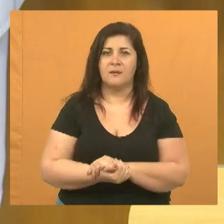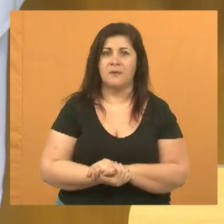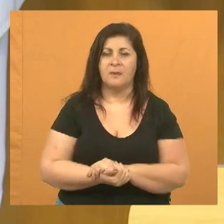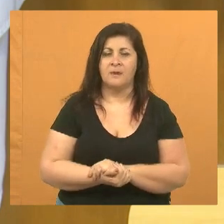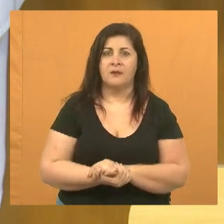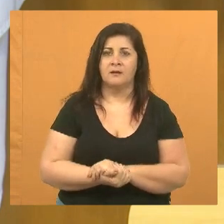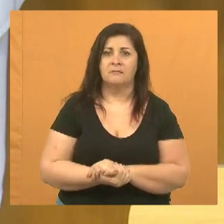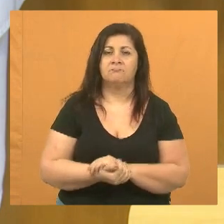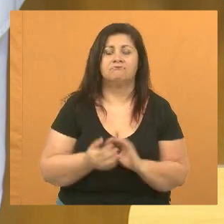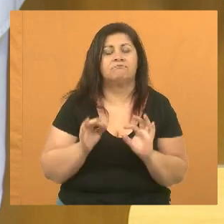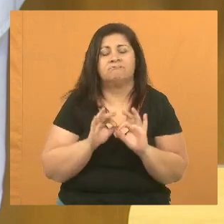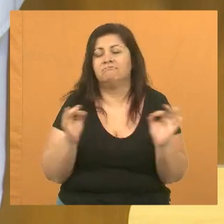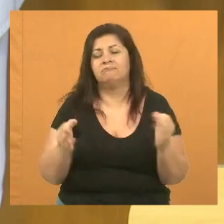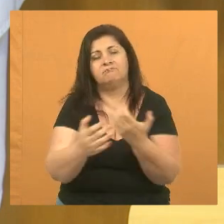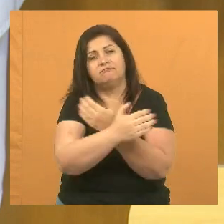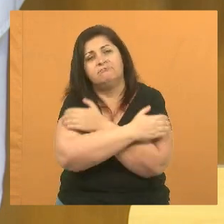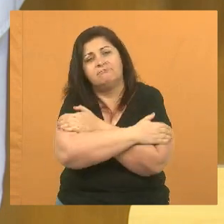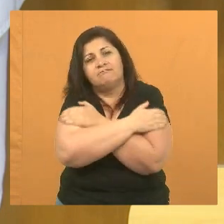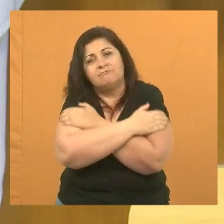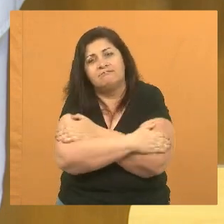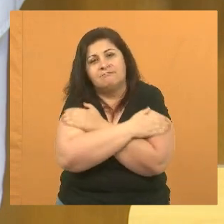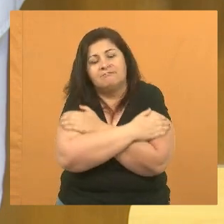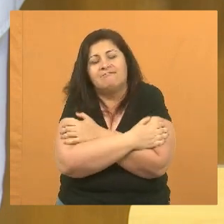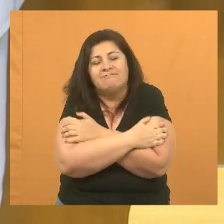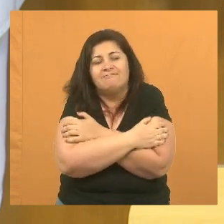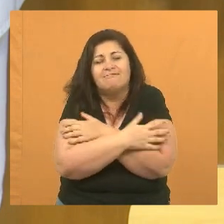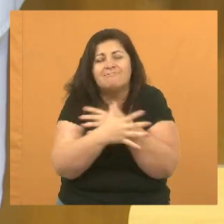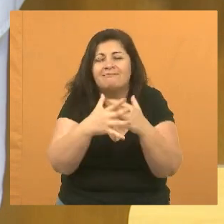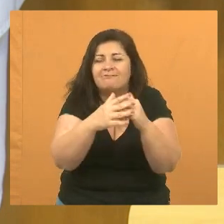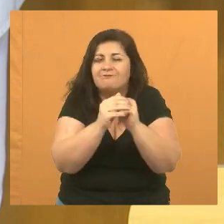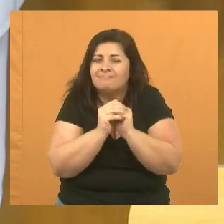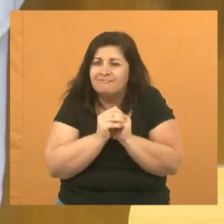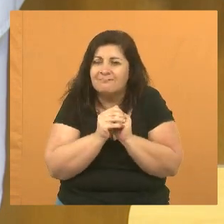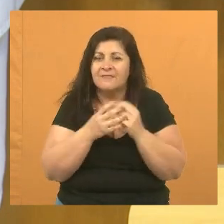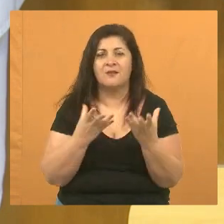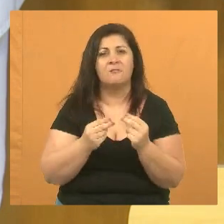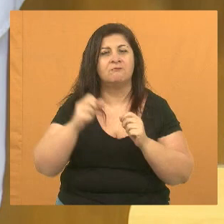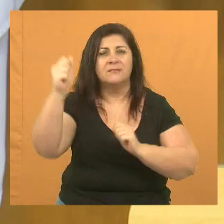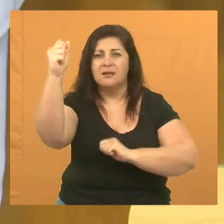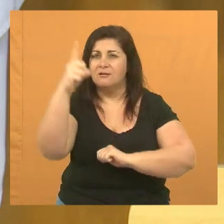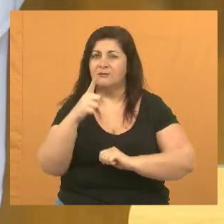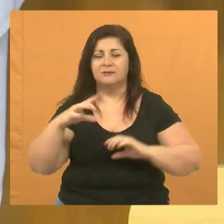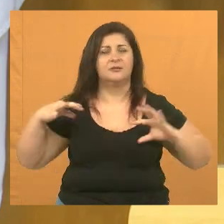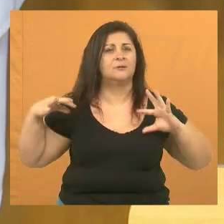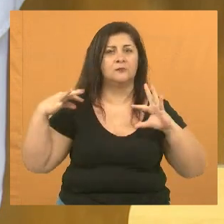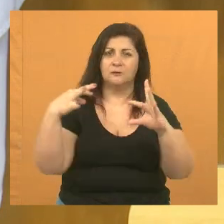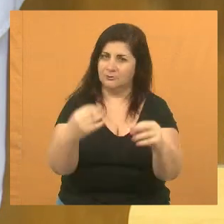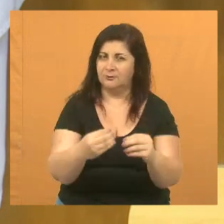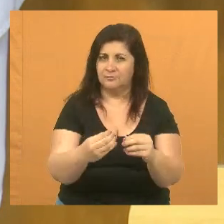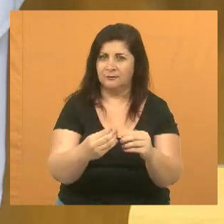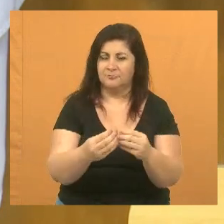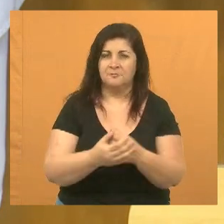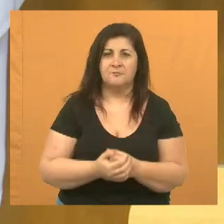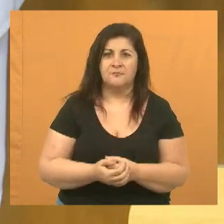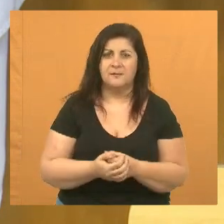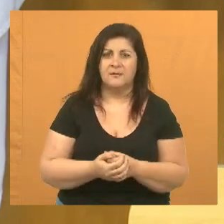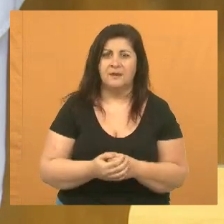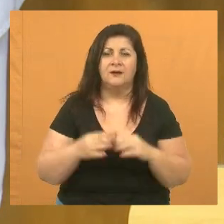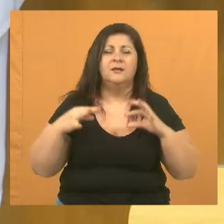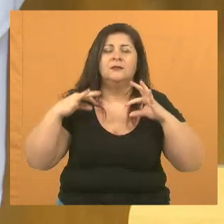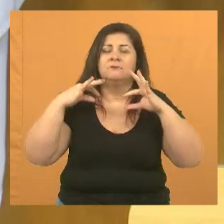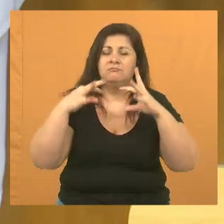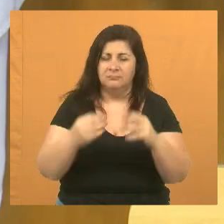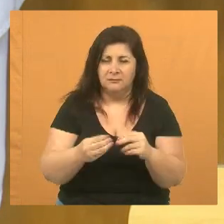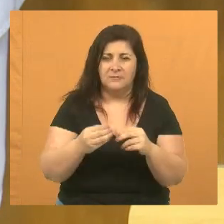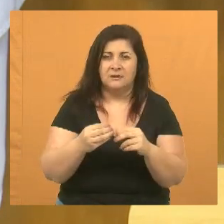meu humilde abraço acolhedor de muita luz para todos aqueles, que